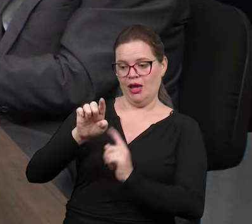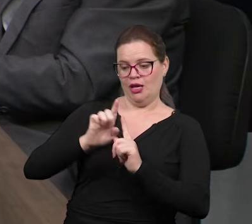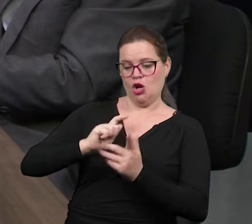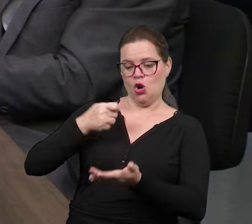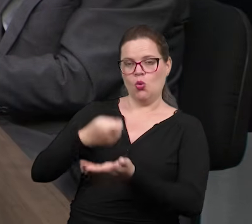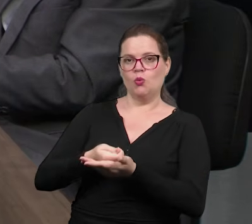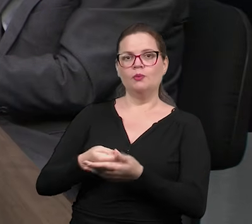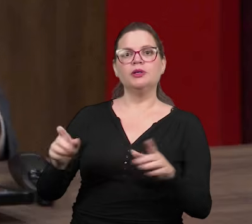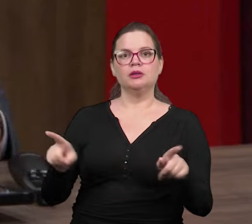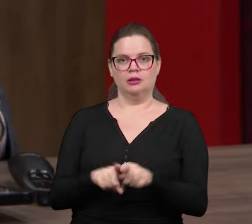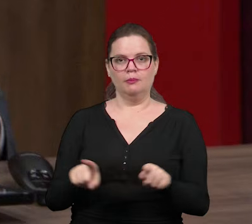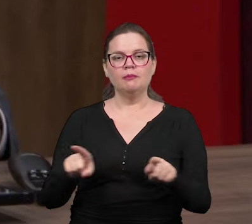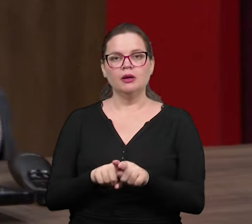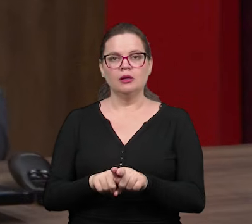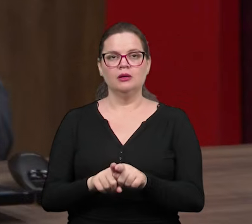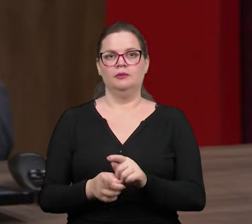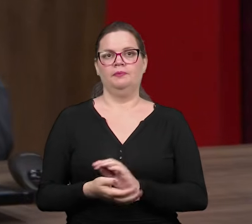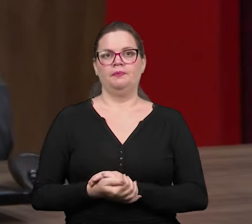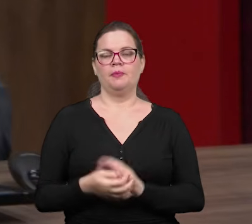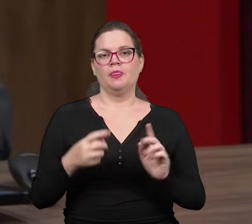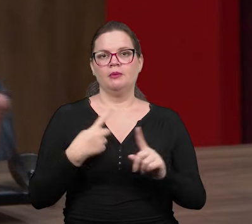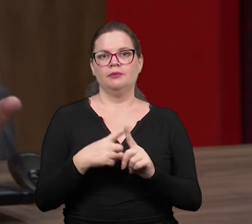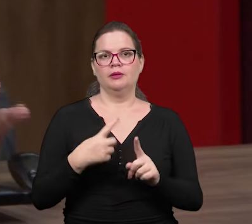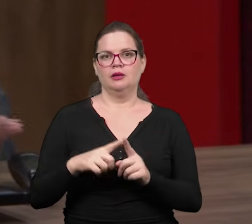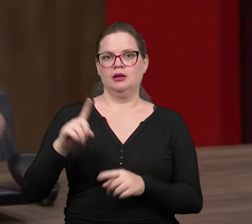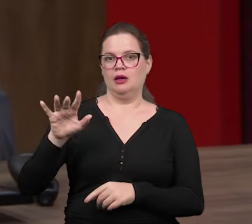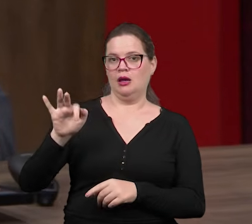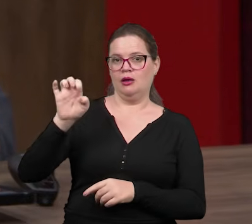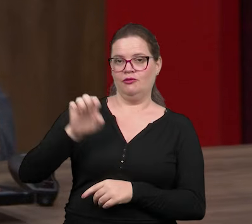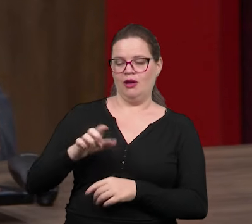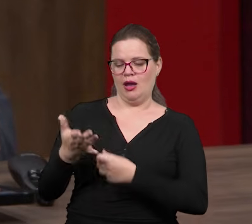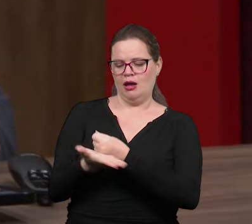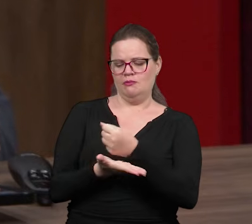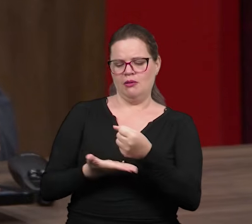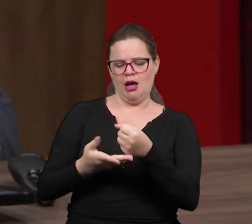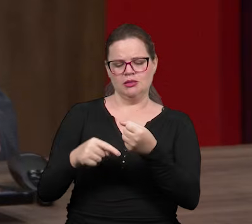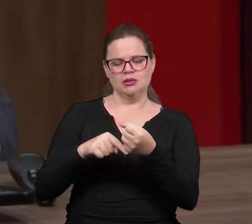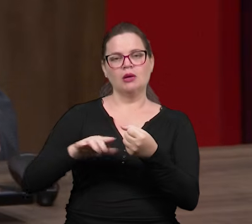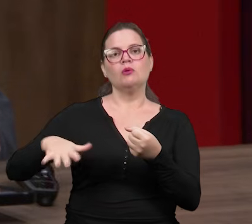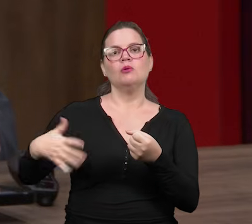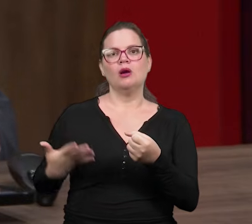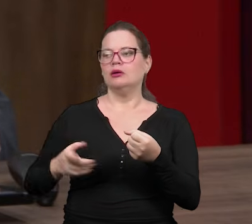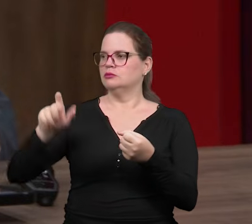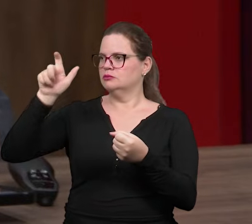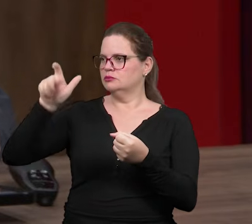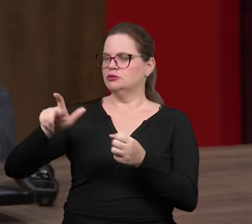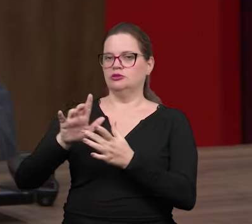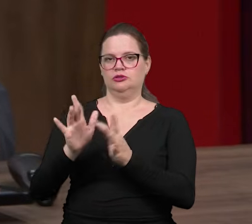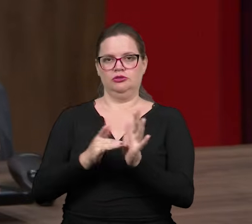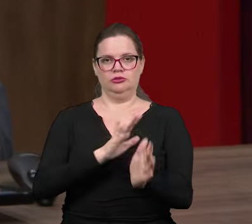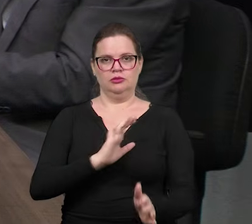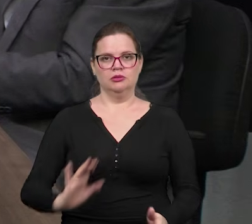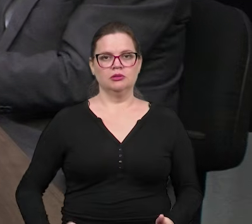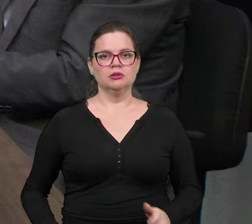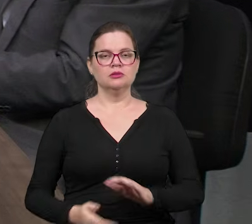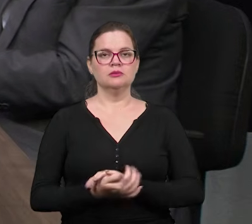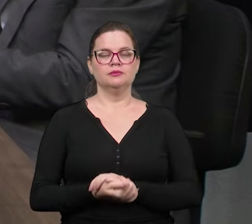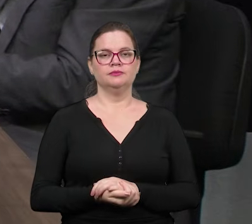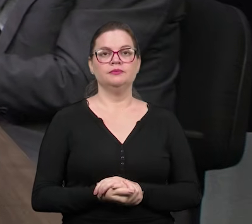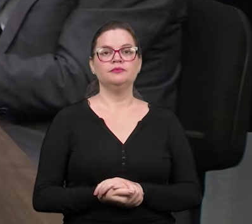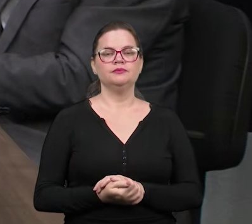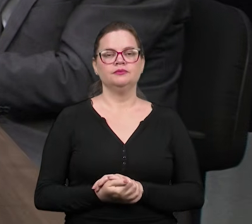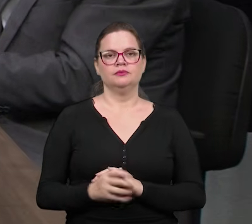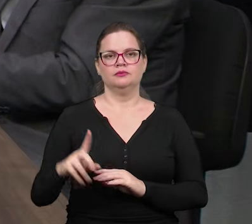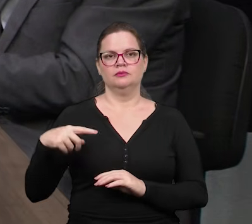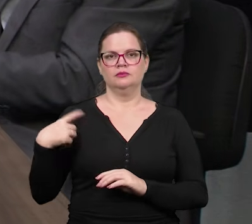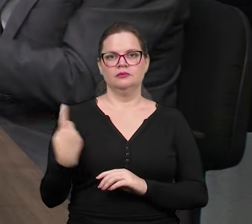aspecto interessante. A fé, ela não pode ser posta em outro fundamento, senão o Senhor Jesus. Nós diríamos que a